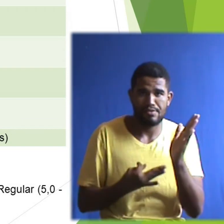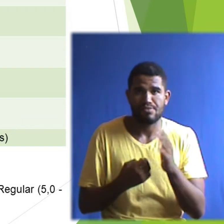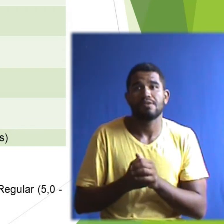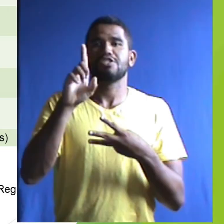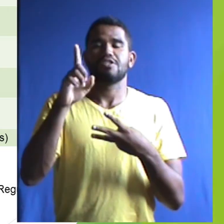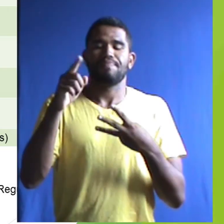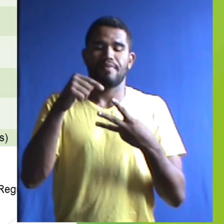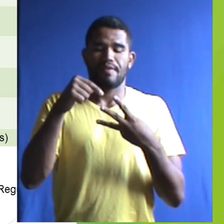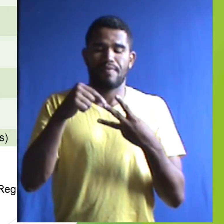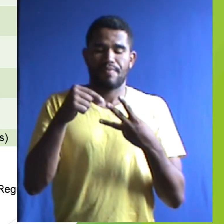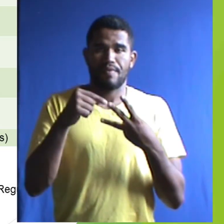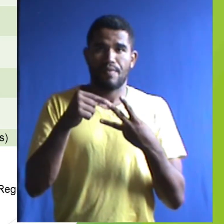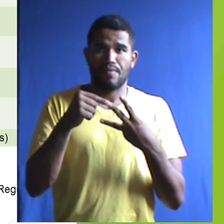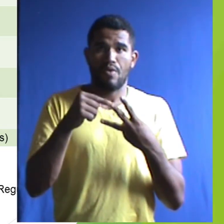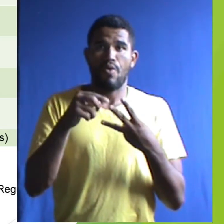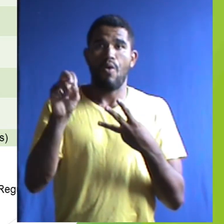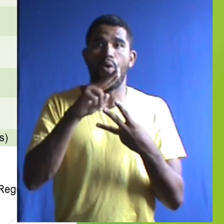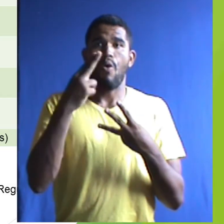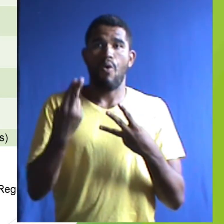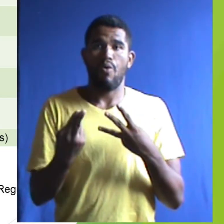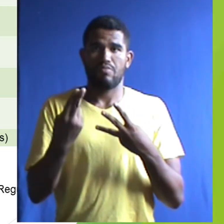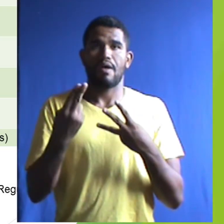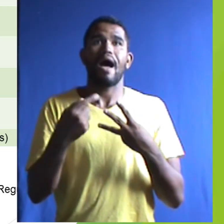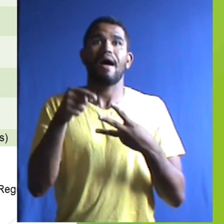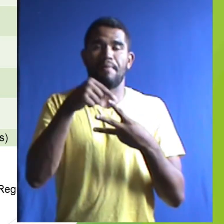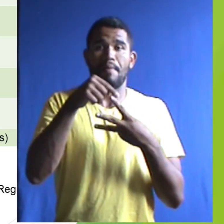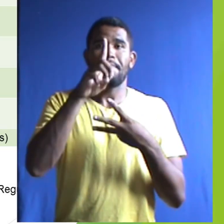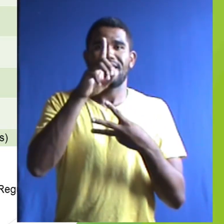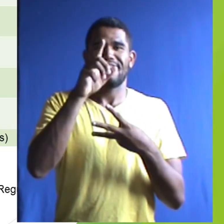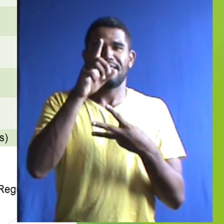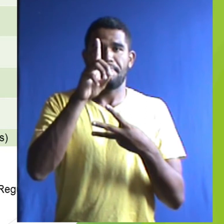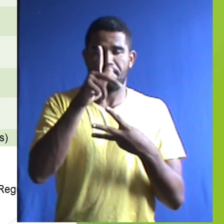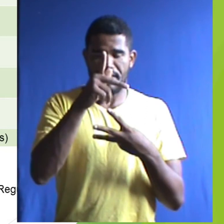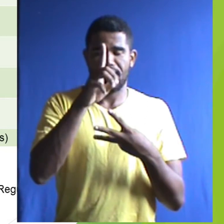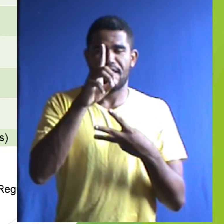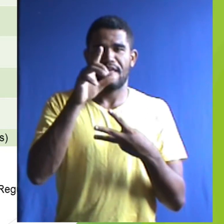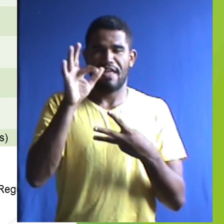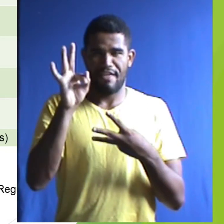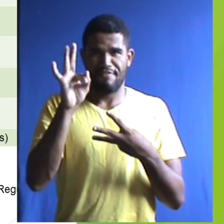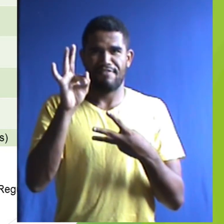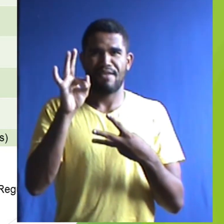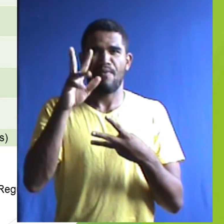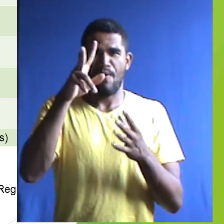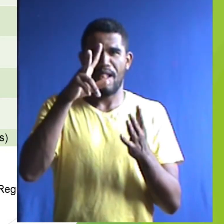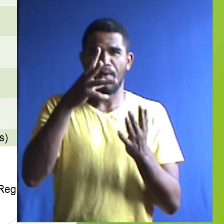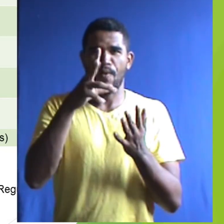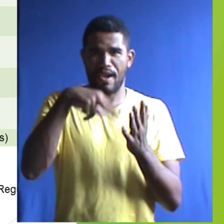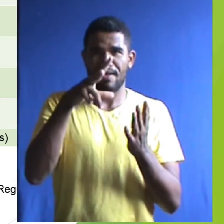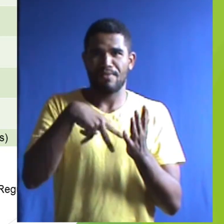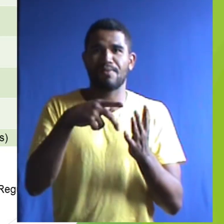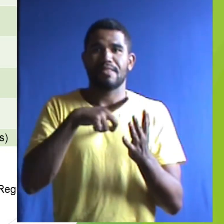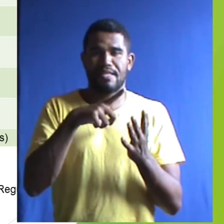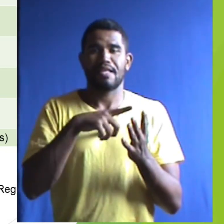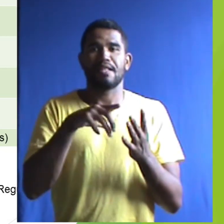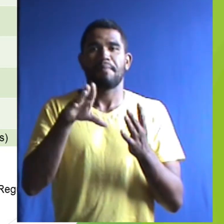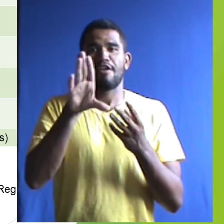facultativas e vocês ganham uma pontuação a mais, tá bom? As 2 atividades facultativas são simples e vão garantir uma pontuação para